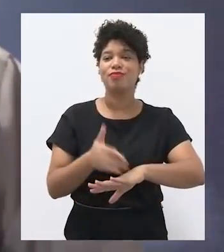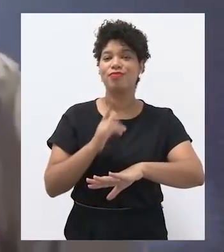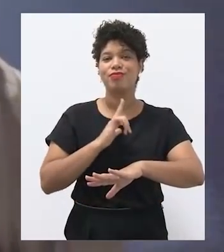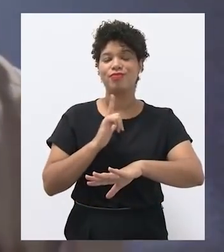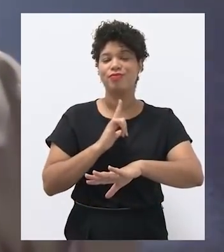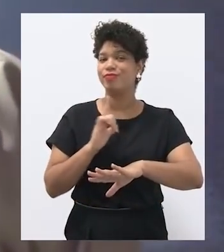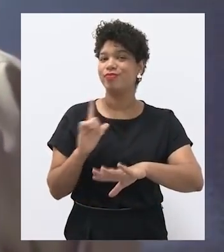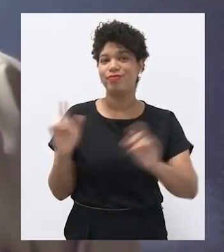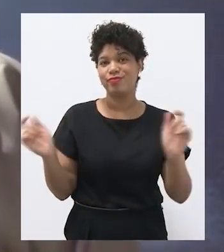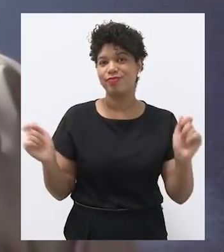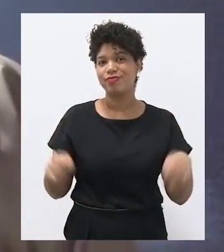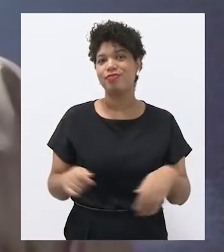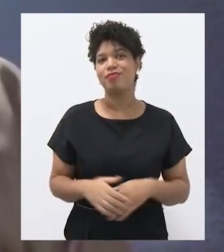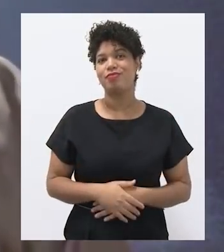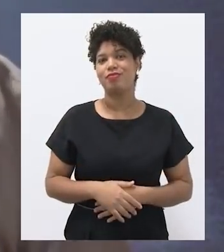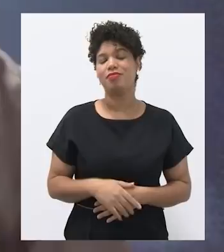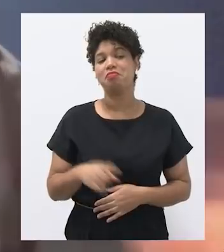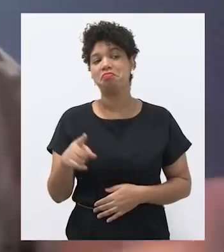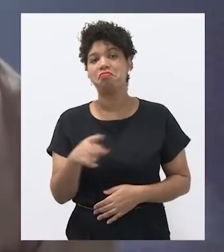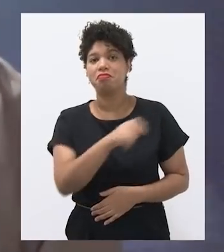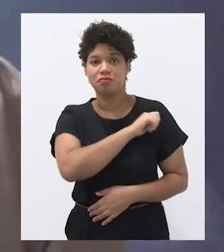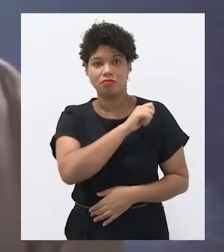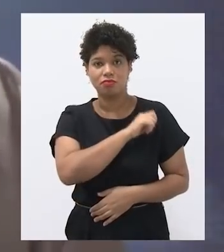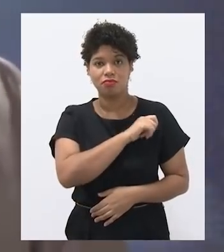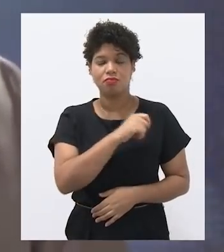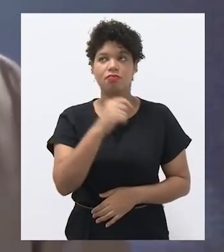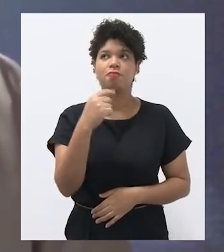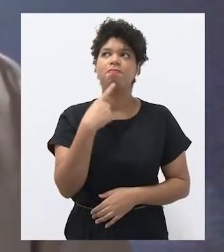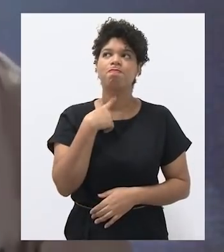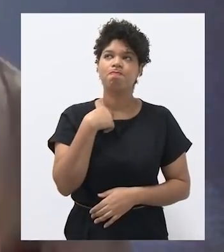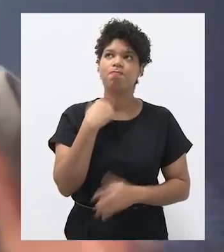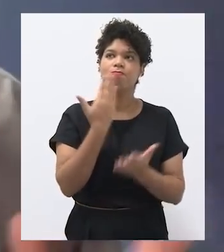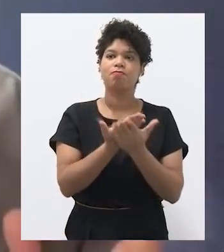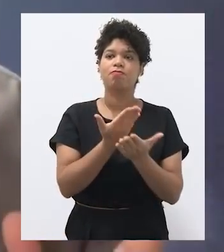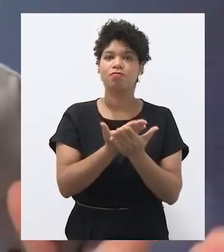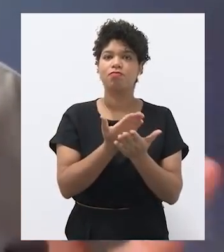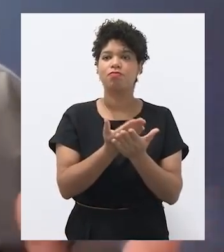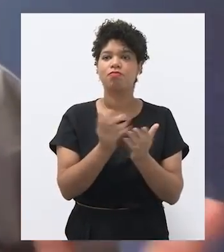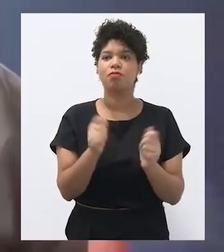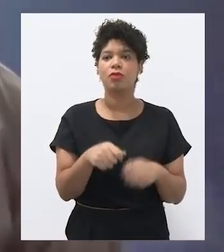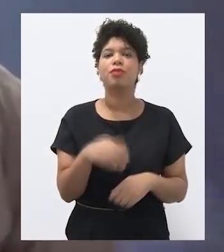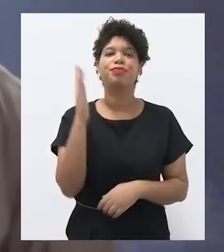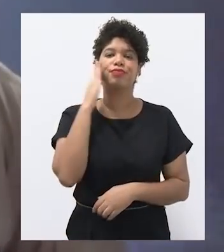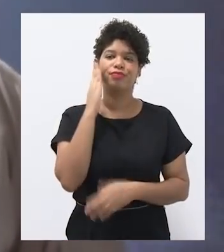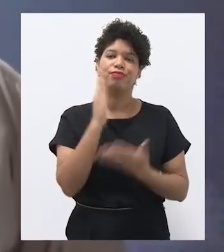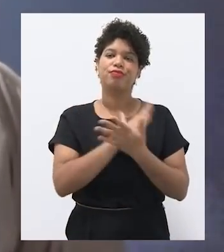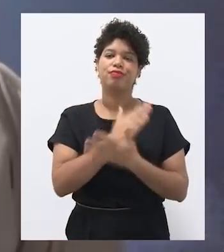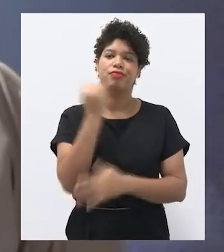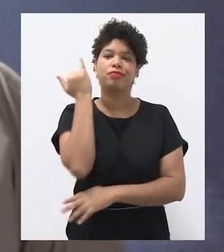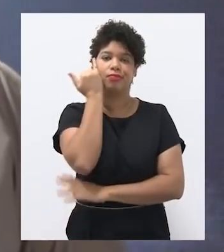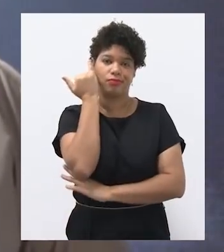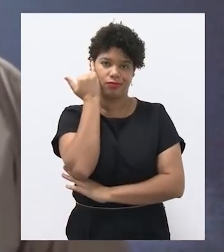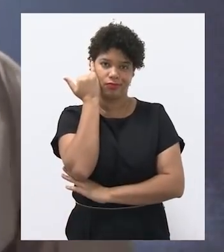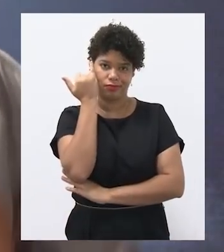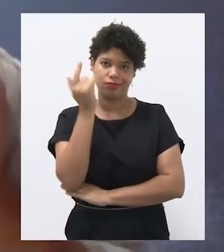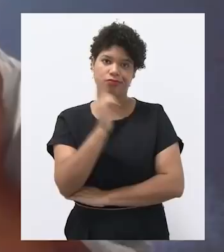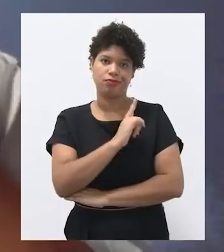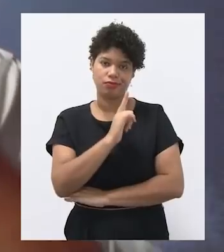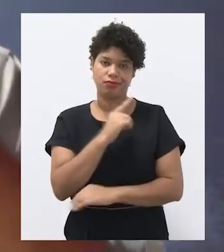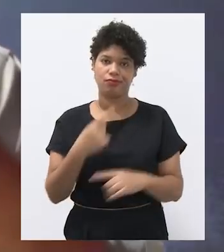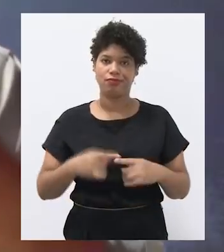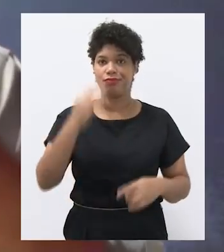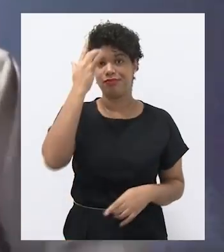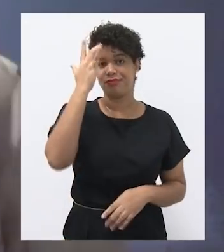esse estudante ao fazer a pesquisa. Há uma certa preguiça sob certa perspectiva,